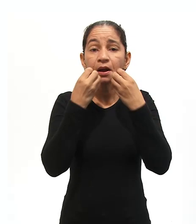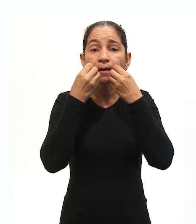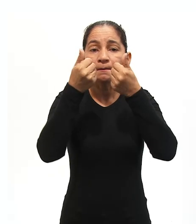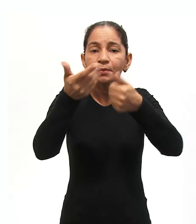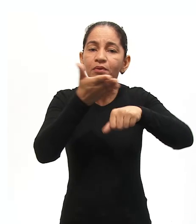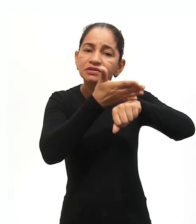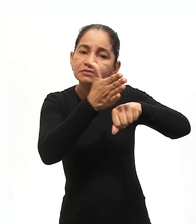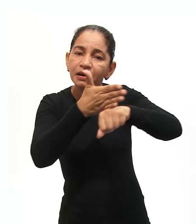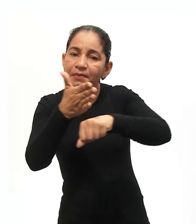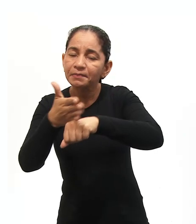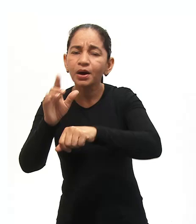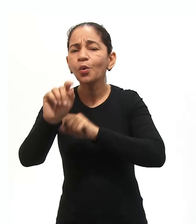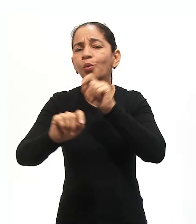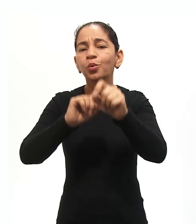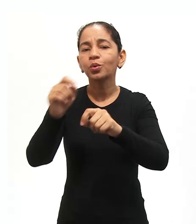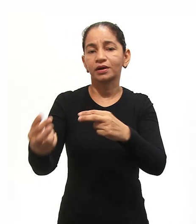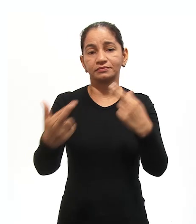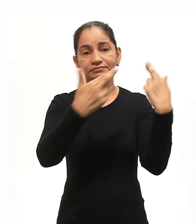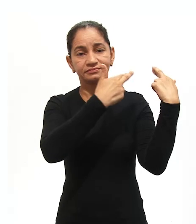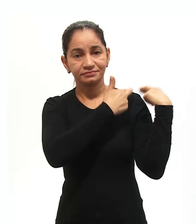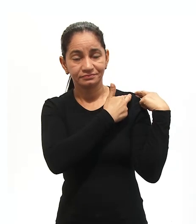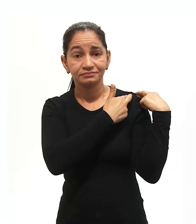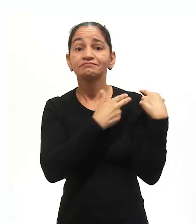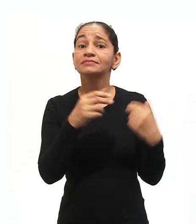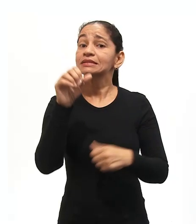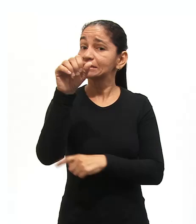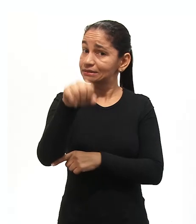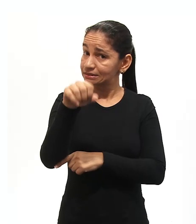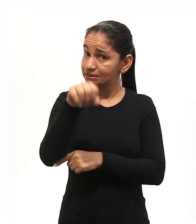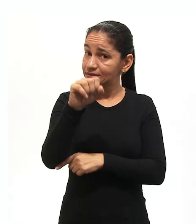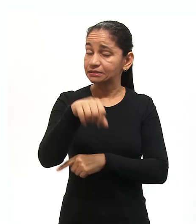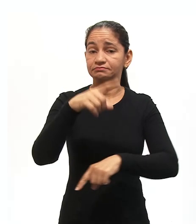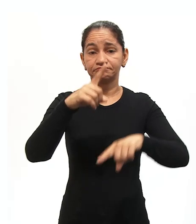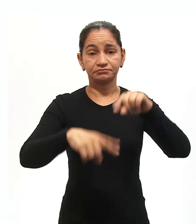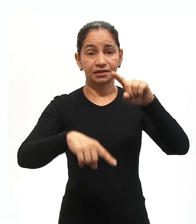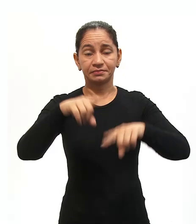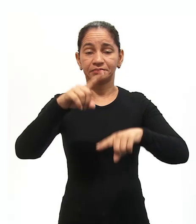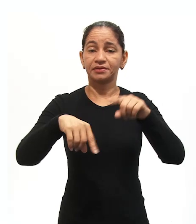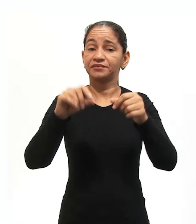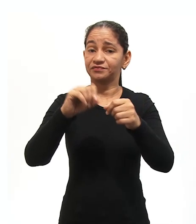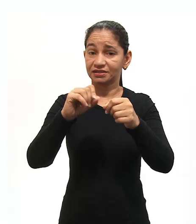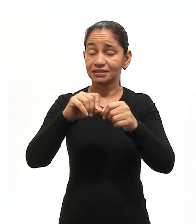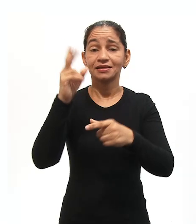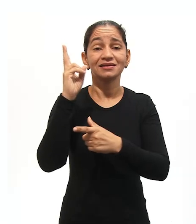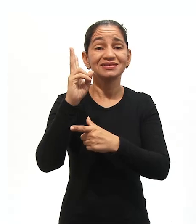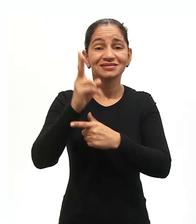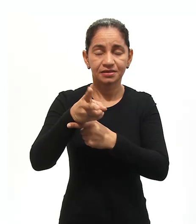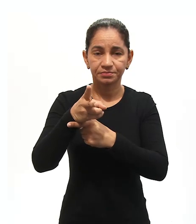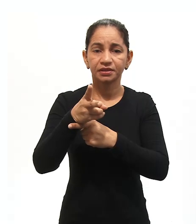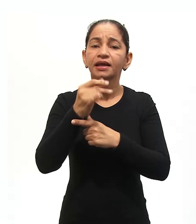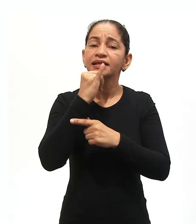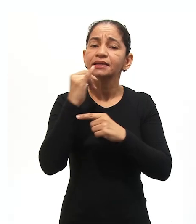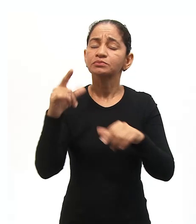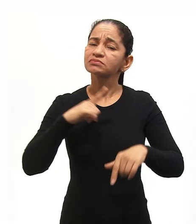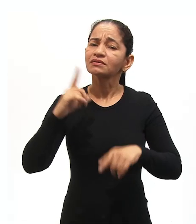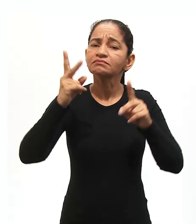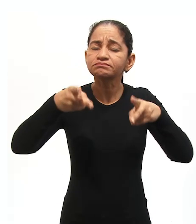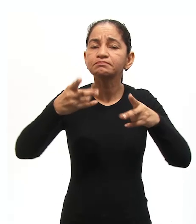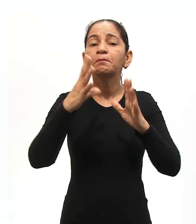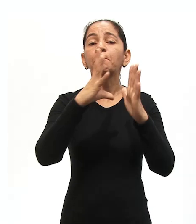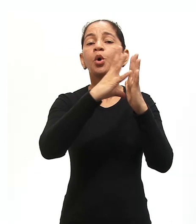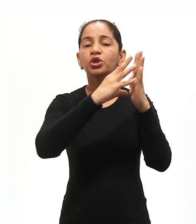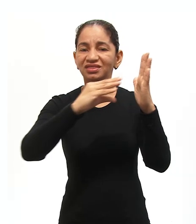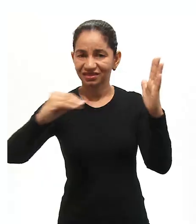da produção responsável. Boas práticas de produção responsável. Nós temos a padronização